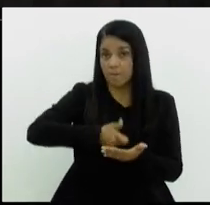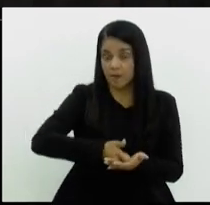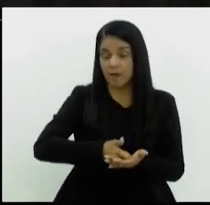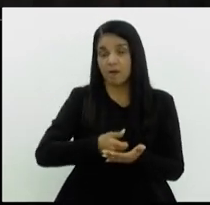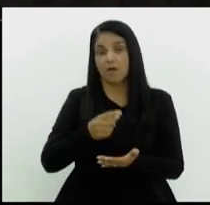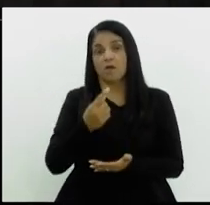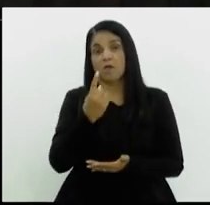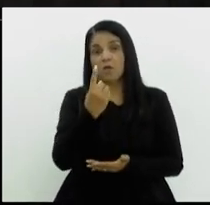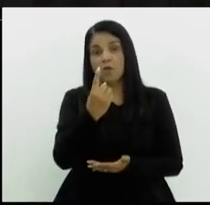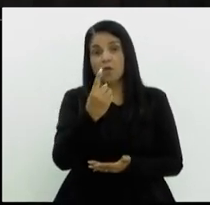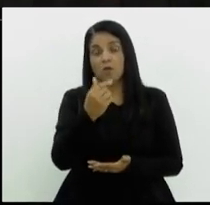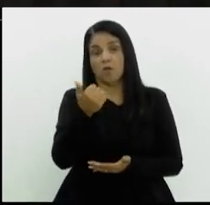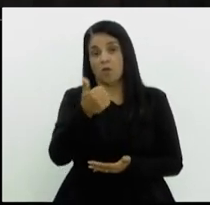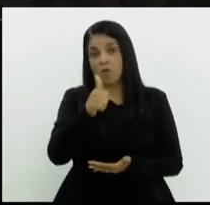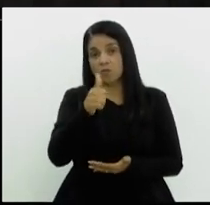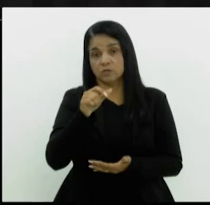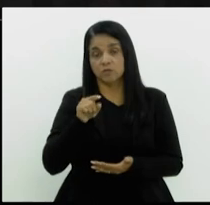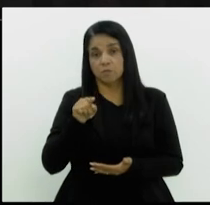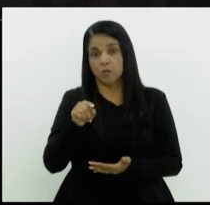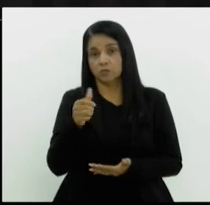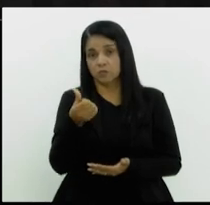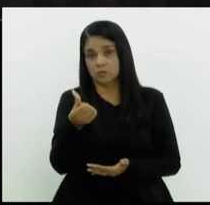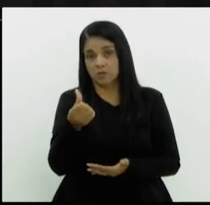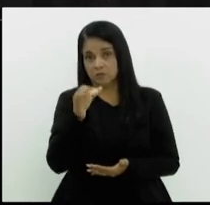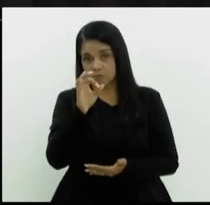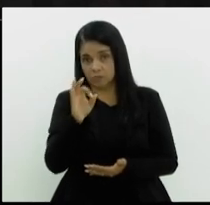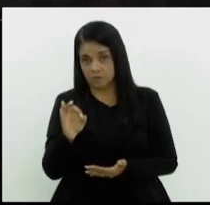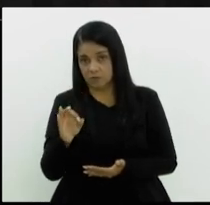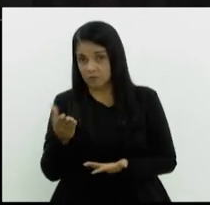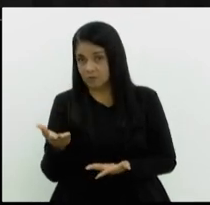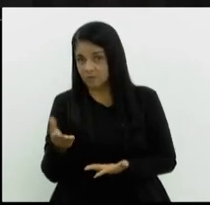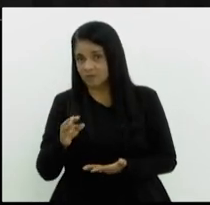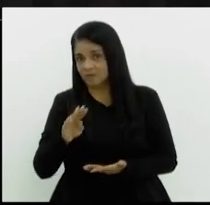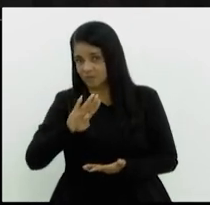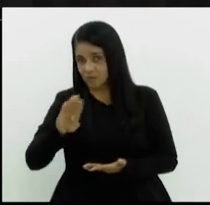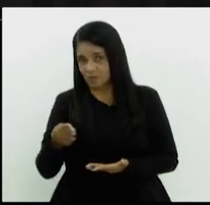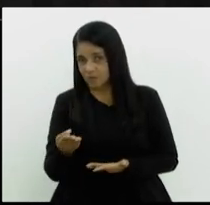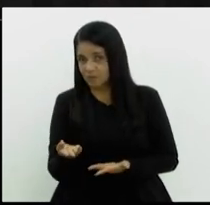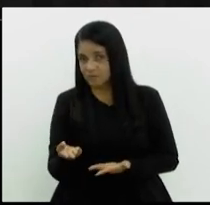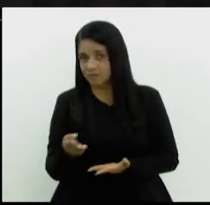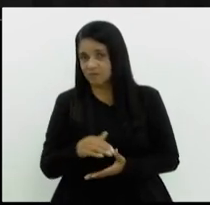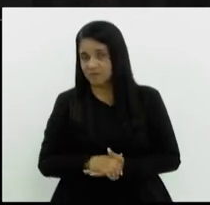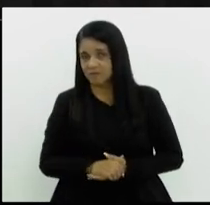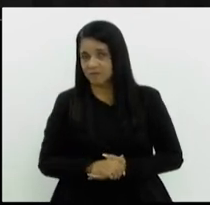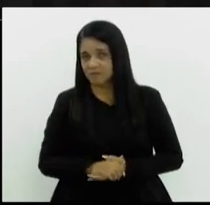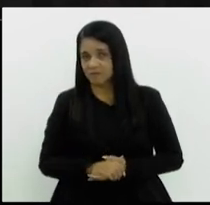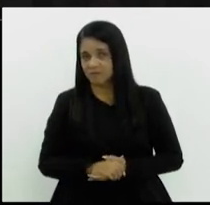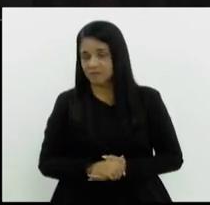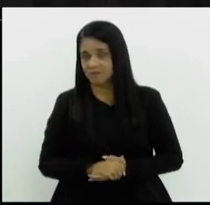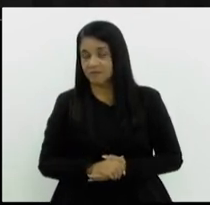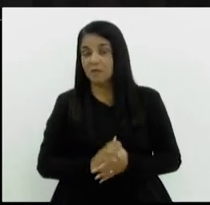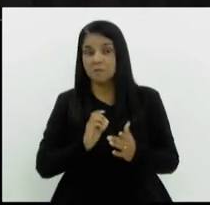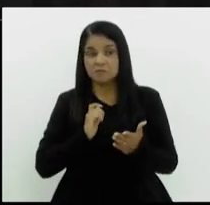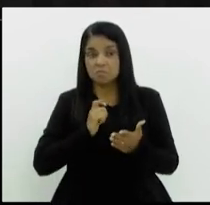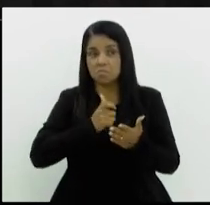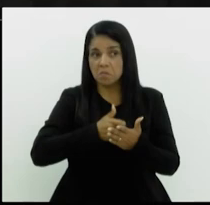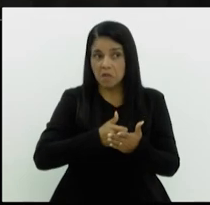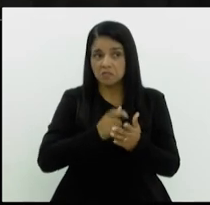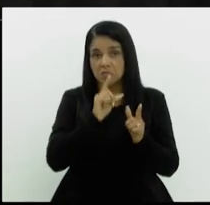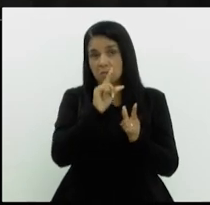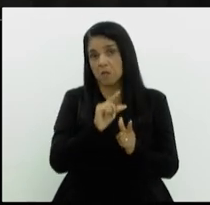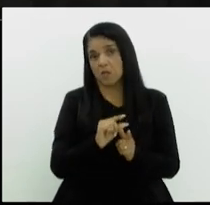11,6. Então, se eu não tivesse que pagar a dívida, o déficit seria déficit, mas seria